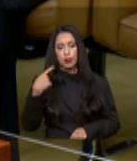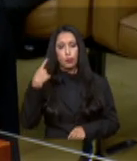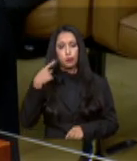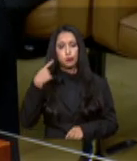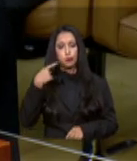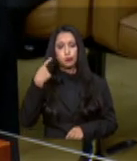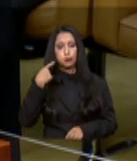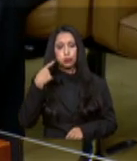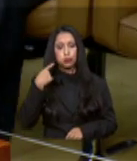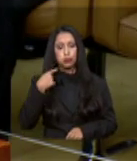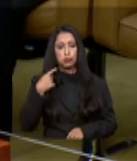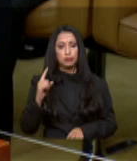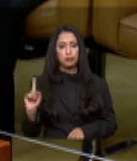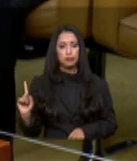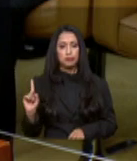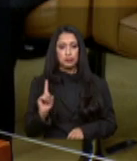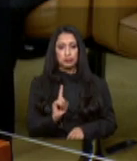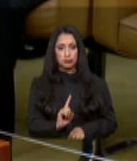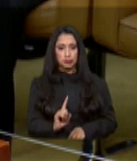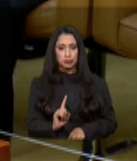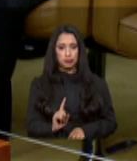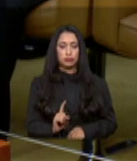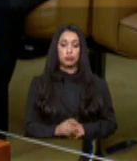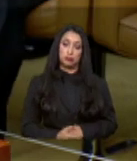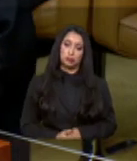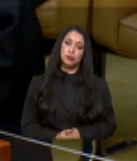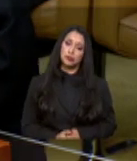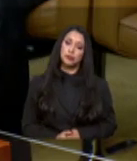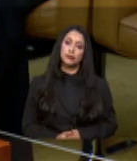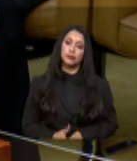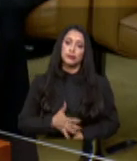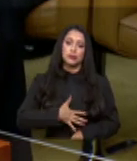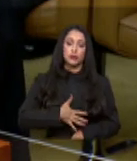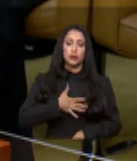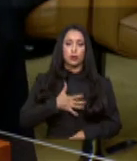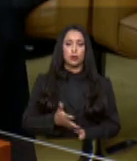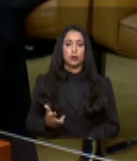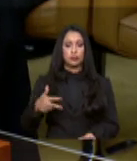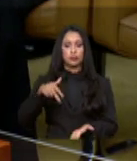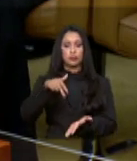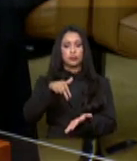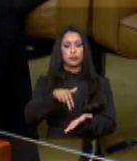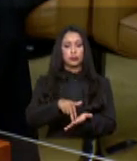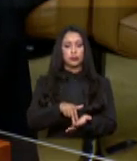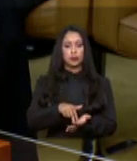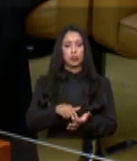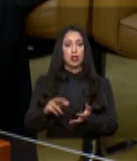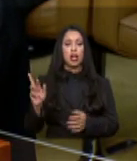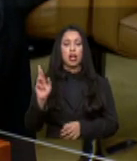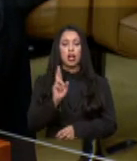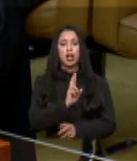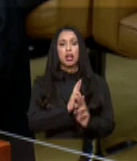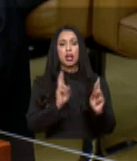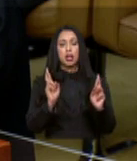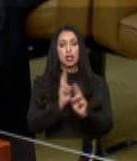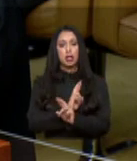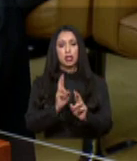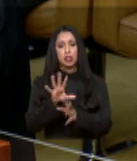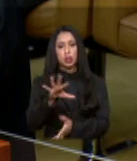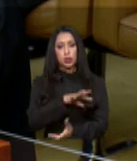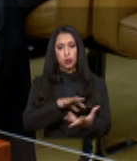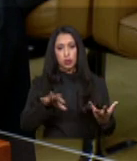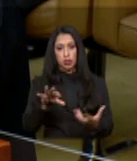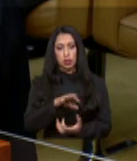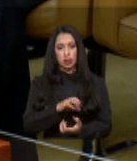e advogadas aqui presentes. O plenário julga ações que tratam de supostas ações e omissões da União e da Presidência da República na prevenção